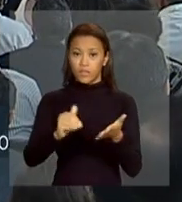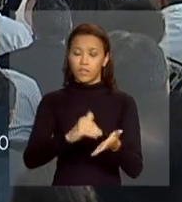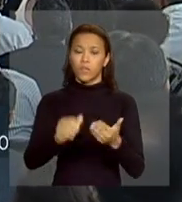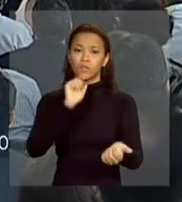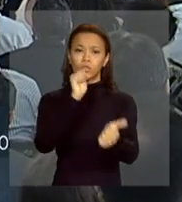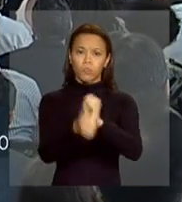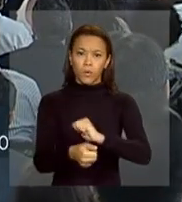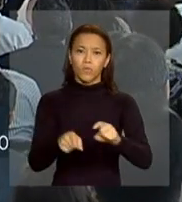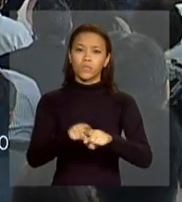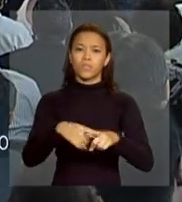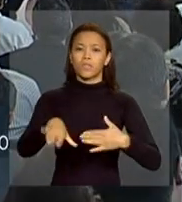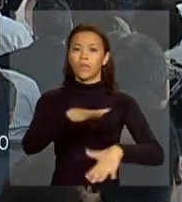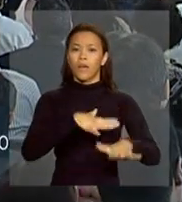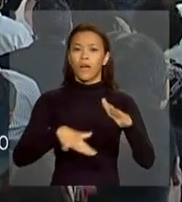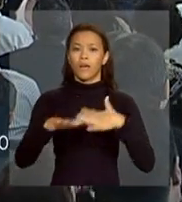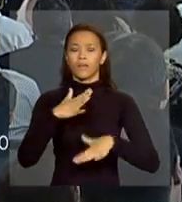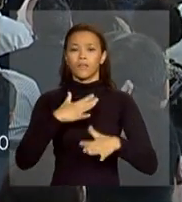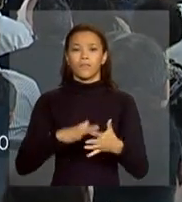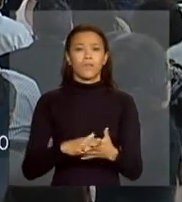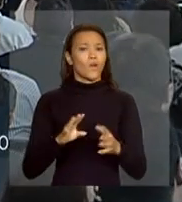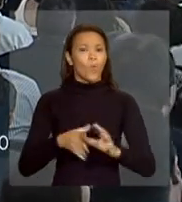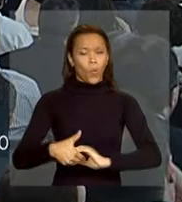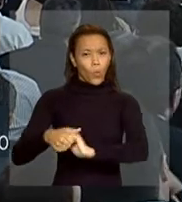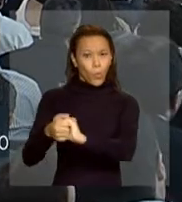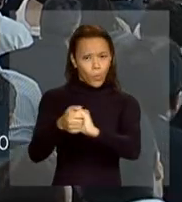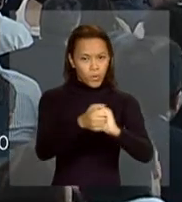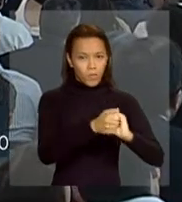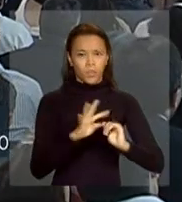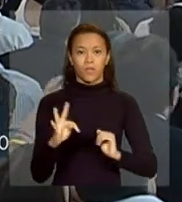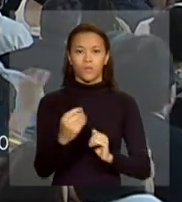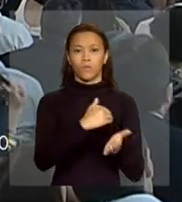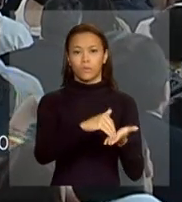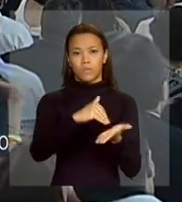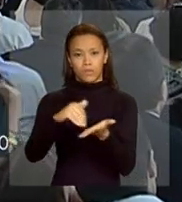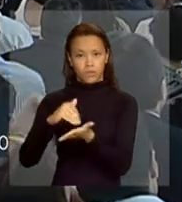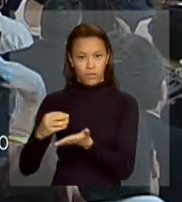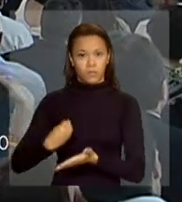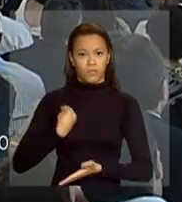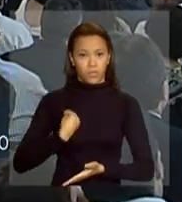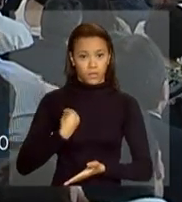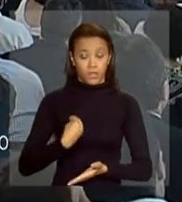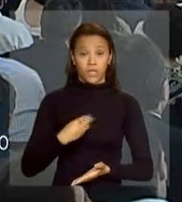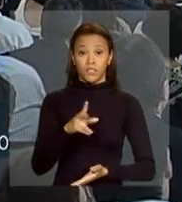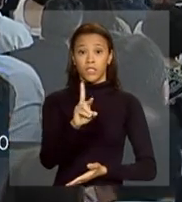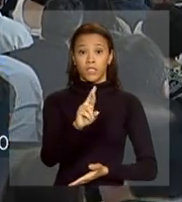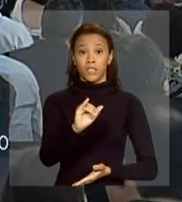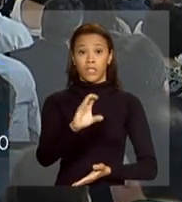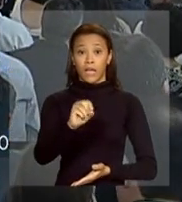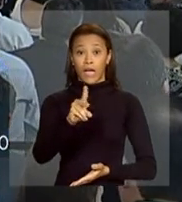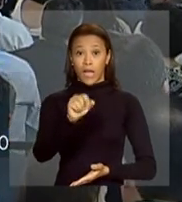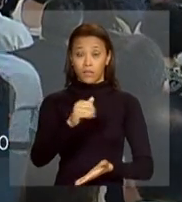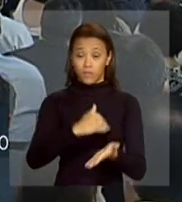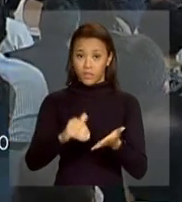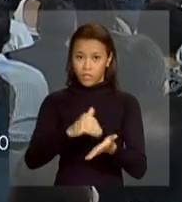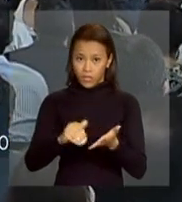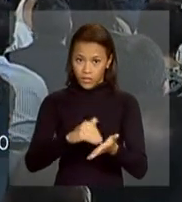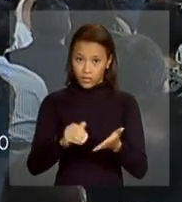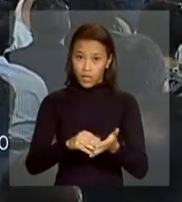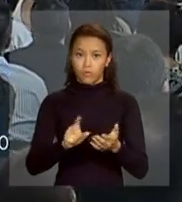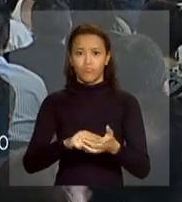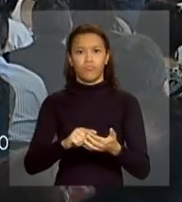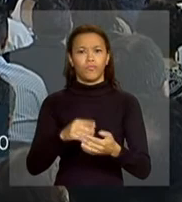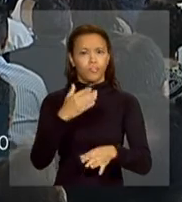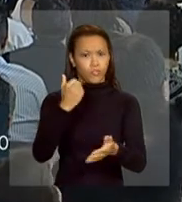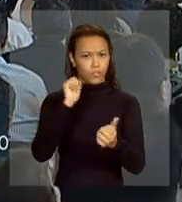estado de esportes e lazer comprimentando todos os secretários represente e carro do leyser secretário Nacional de esporte de alto